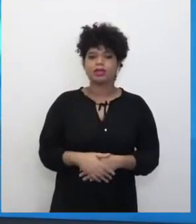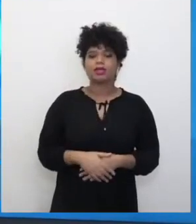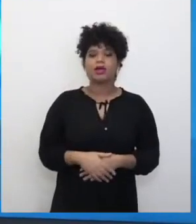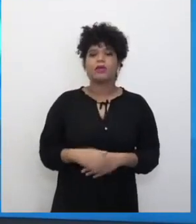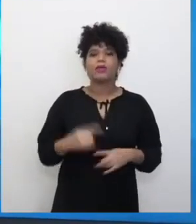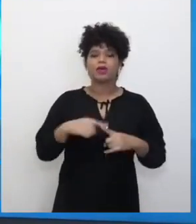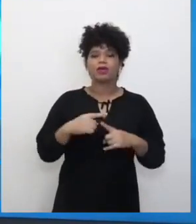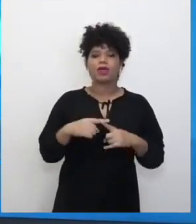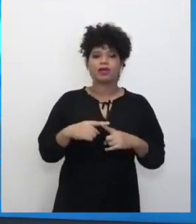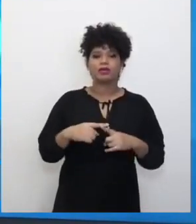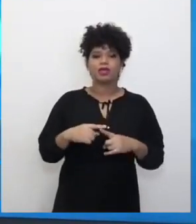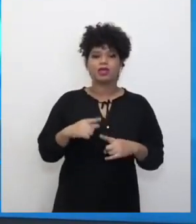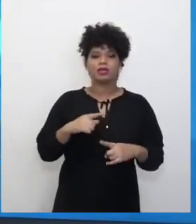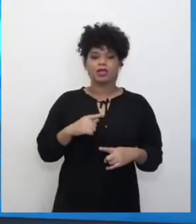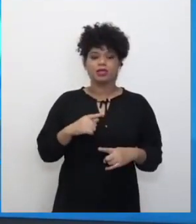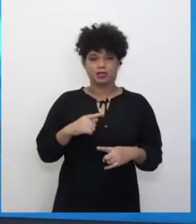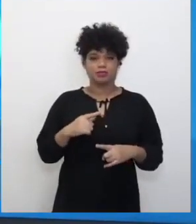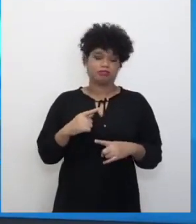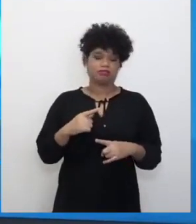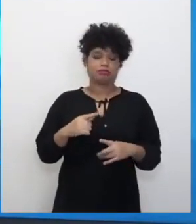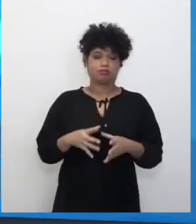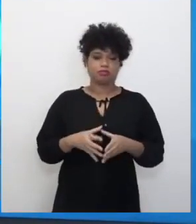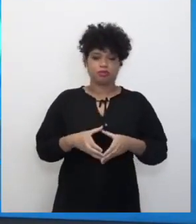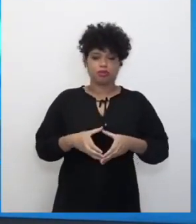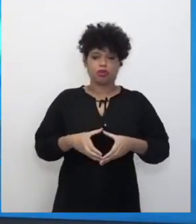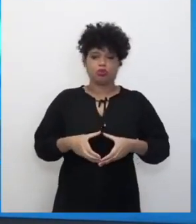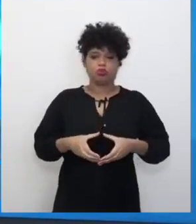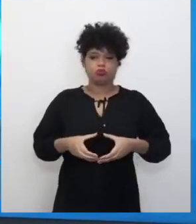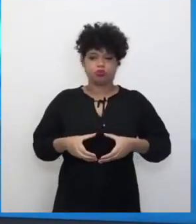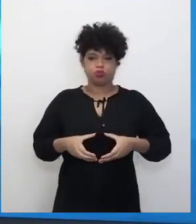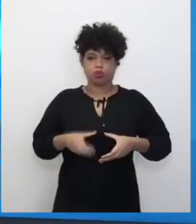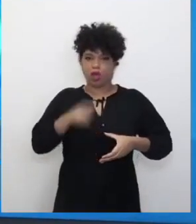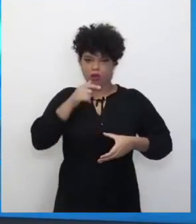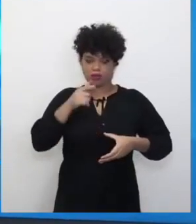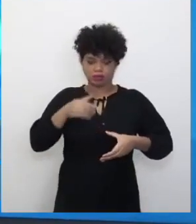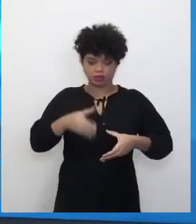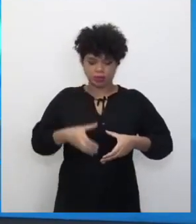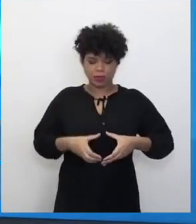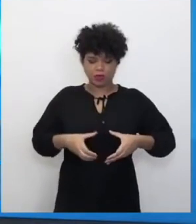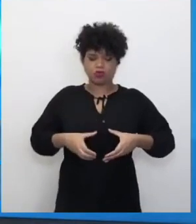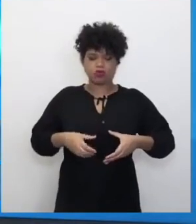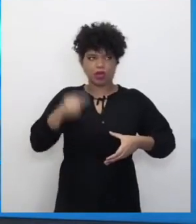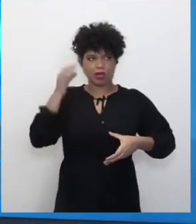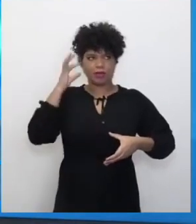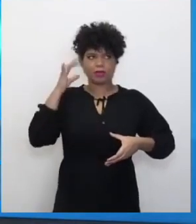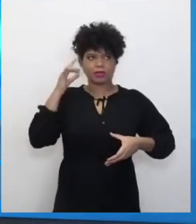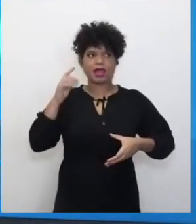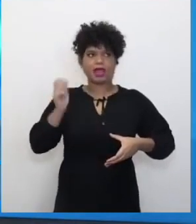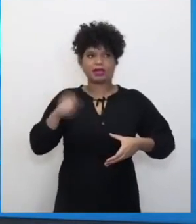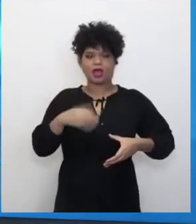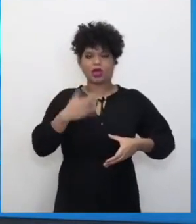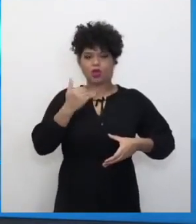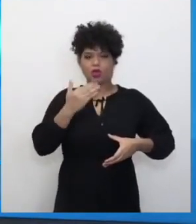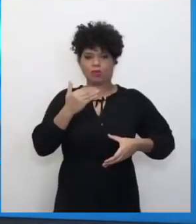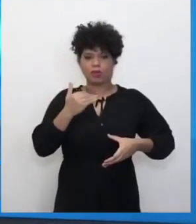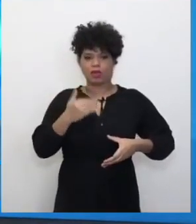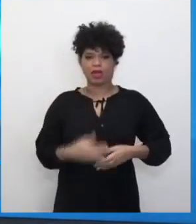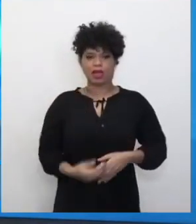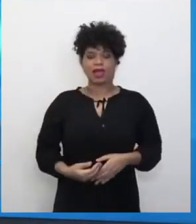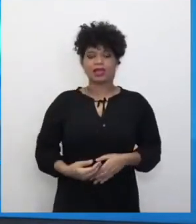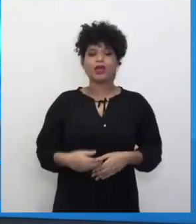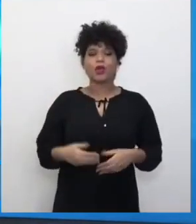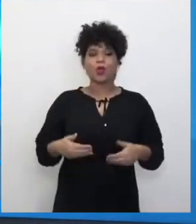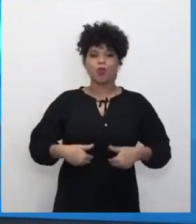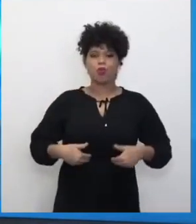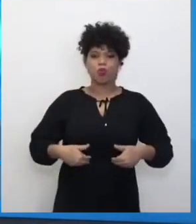né? A água, ela acaba dilatando, né, o estômago, e aí dá a impressão de que você tem mais espaço e você tem mais fome, e aí você acaba